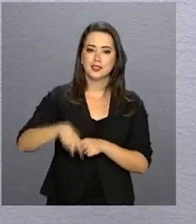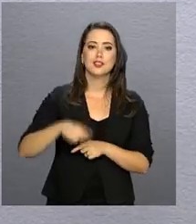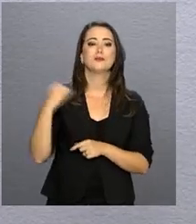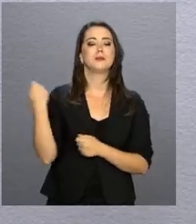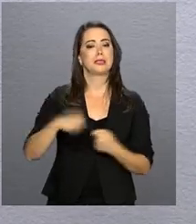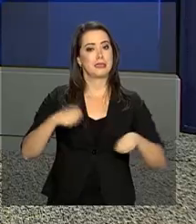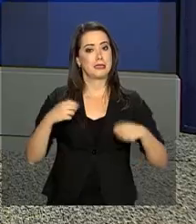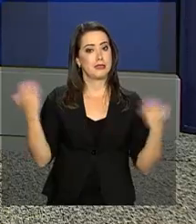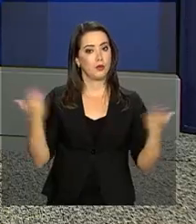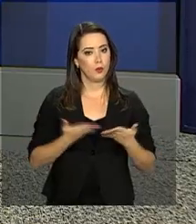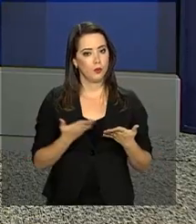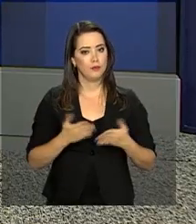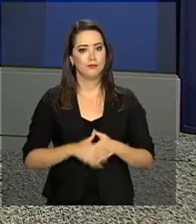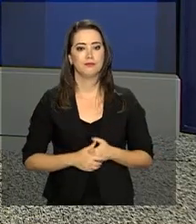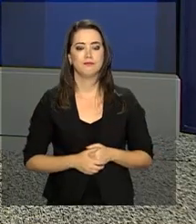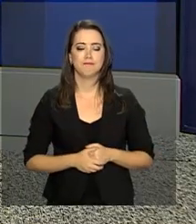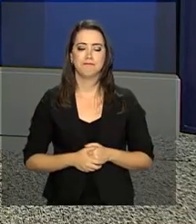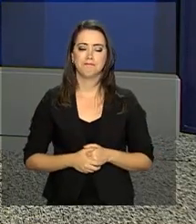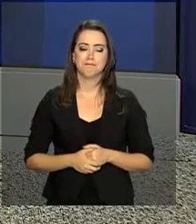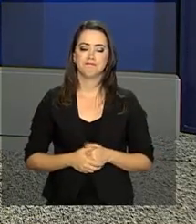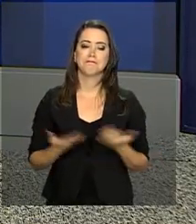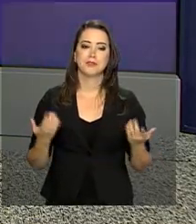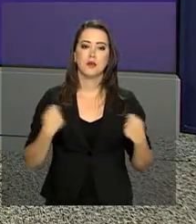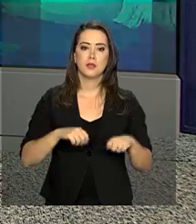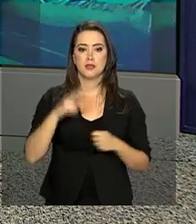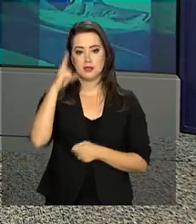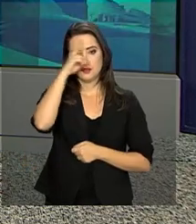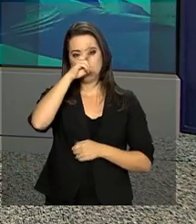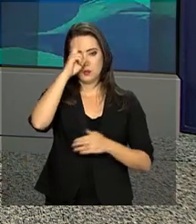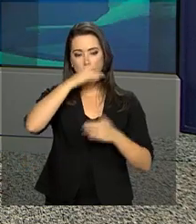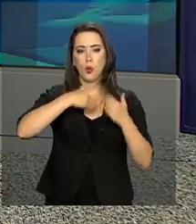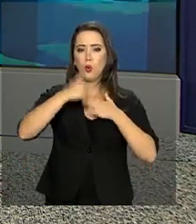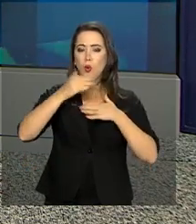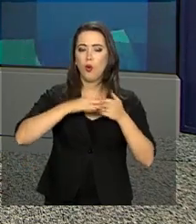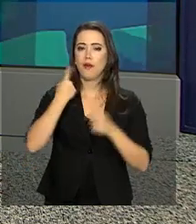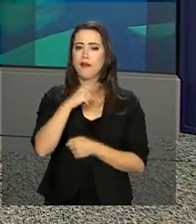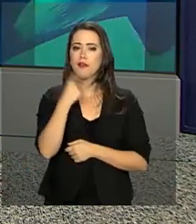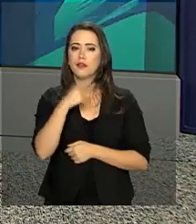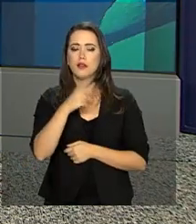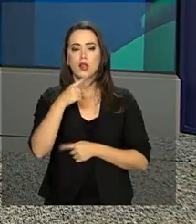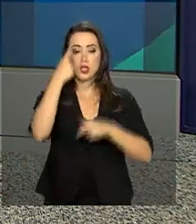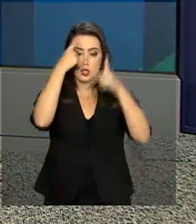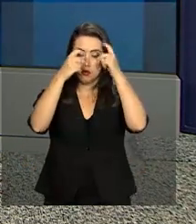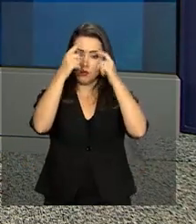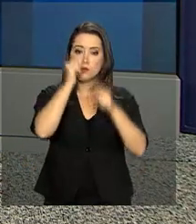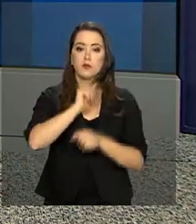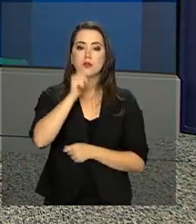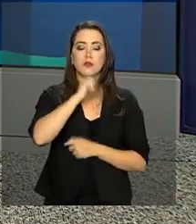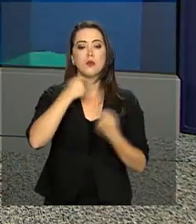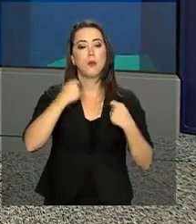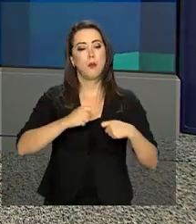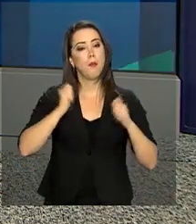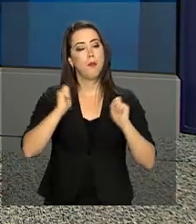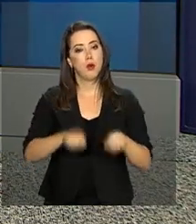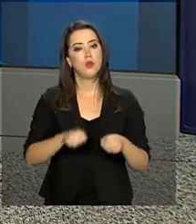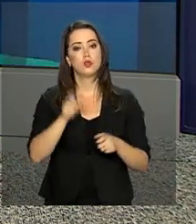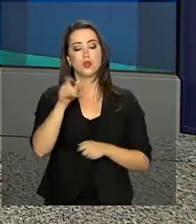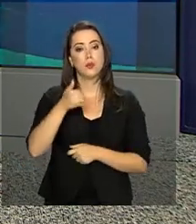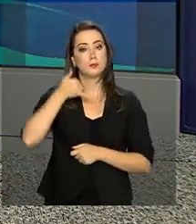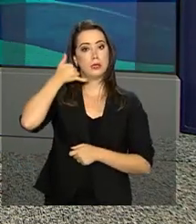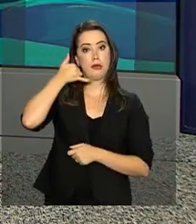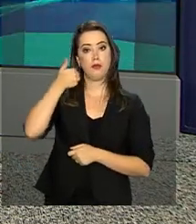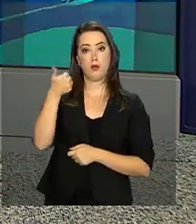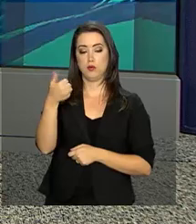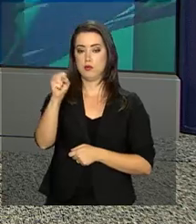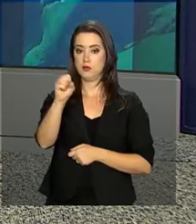é urgente. E é sempre bom lembrar, qualquer denúncia de violência contra uma mulher pode ser feita pelo